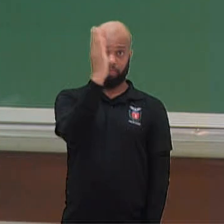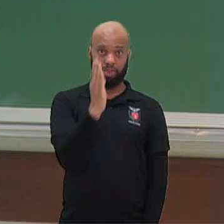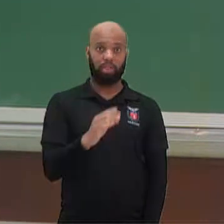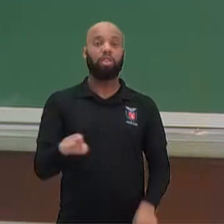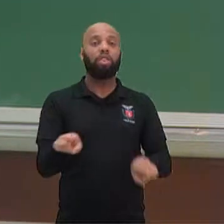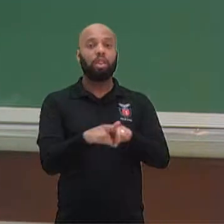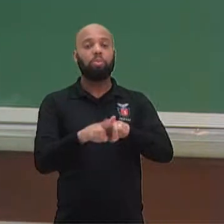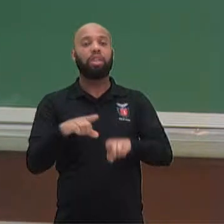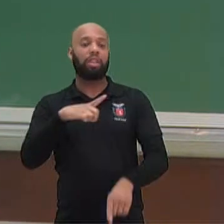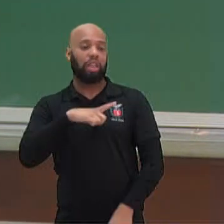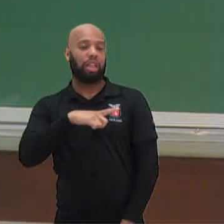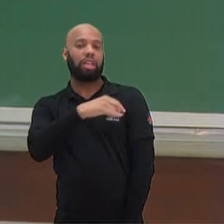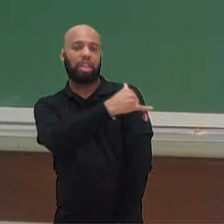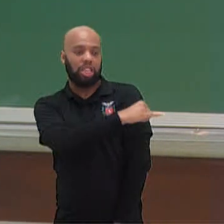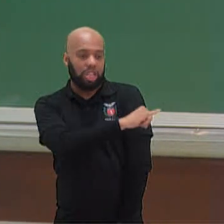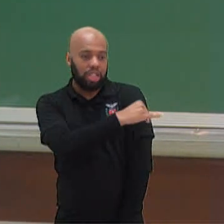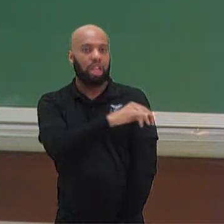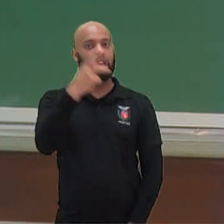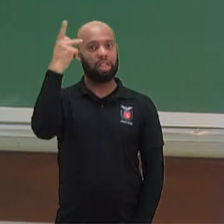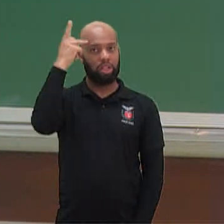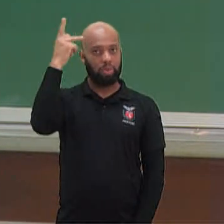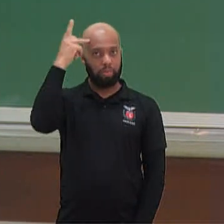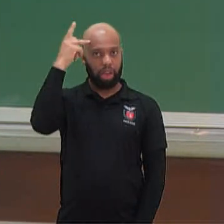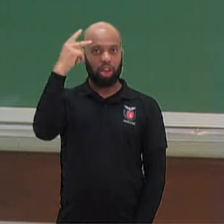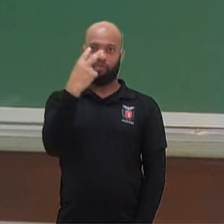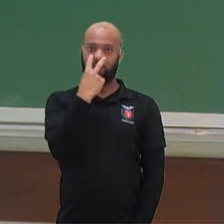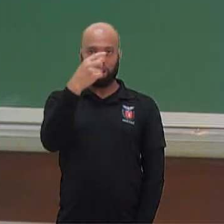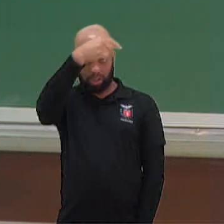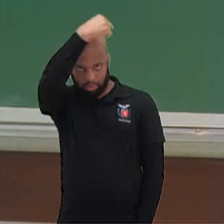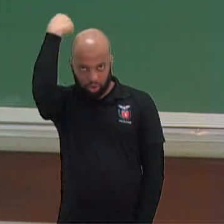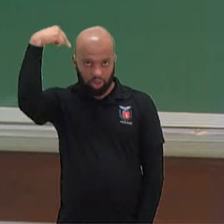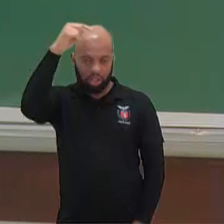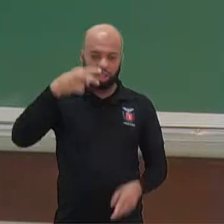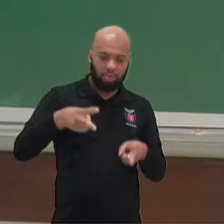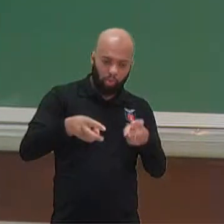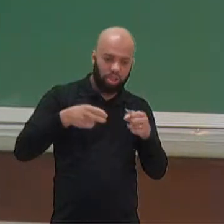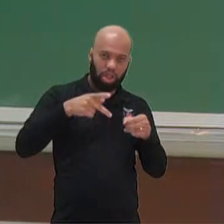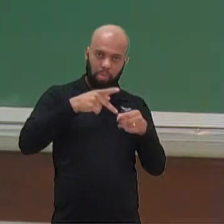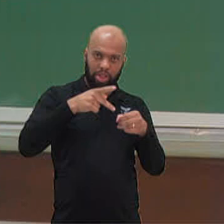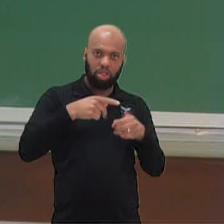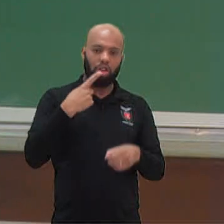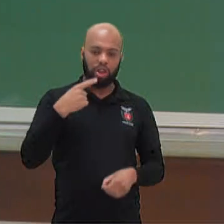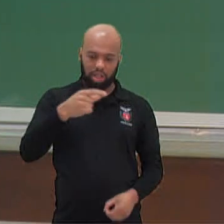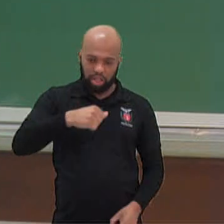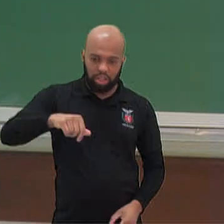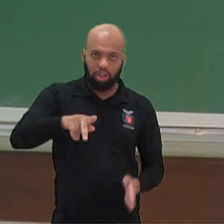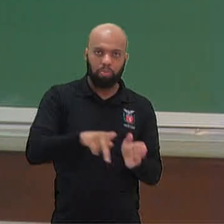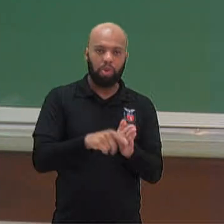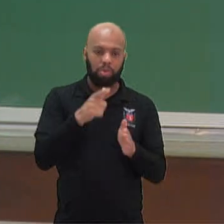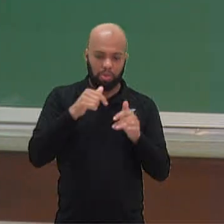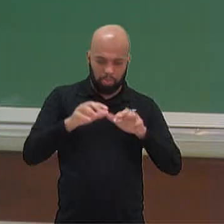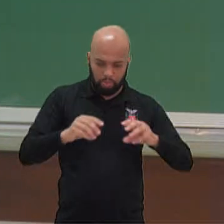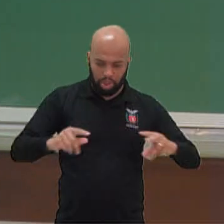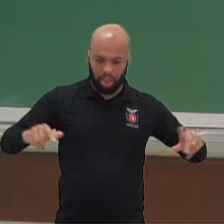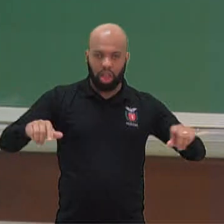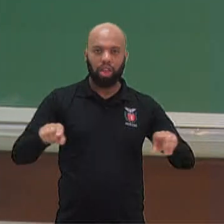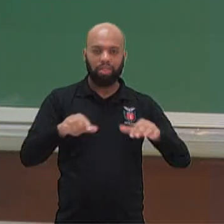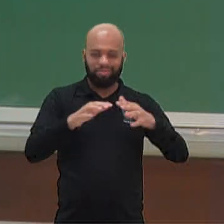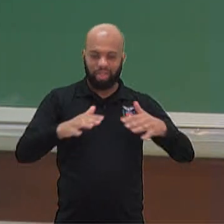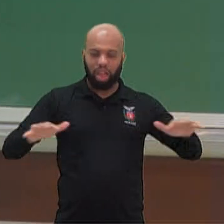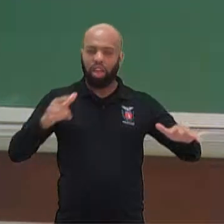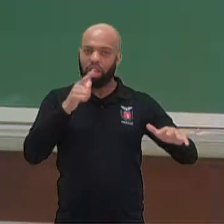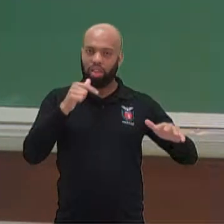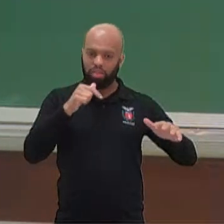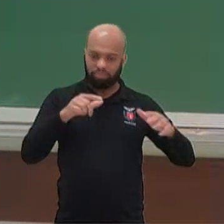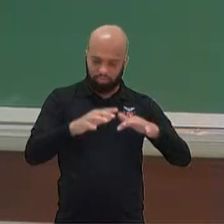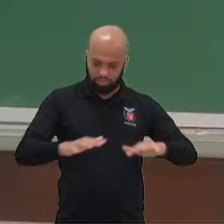de Janeiro, São Paulo e Espírito Santo, que extraem o petróleo, sal marinho e minérios radioativos, né? Então, esses